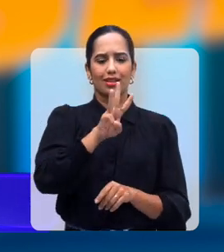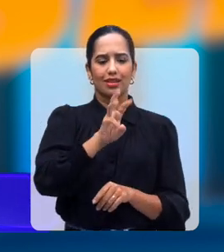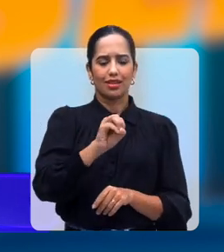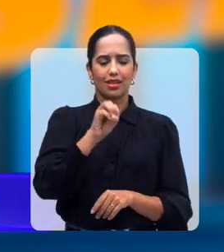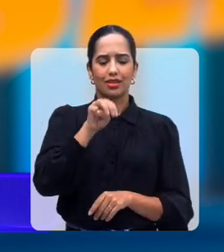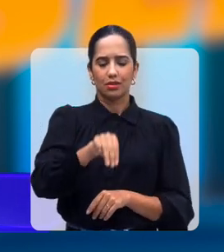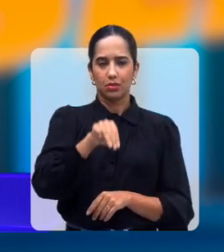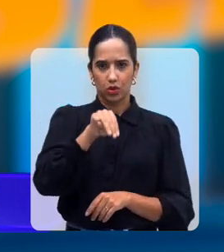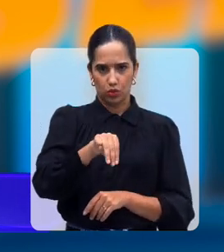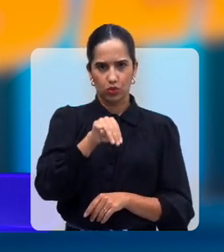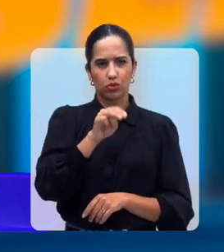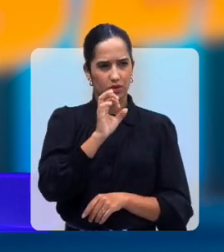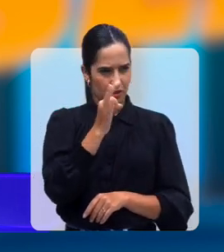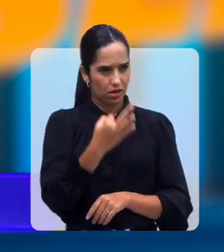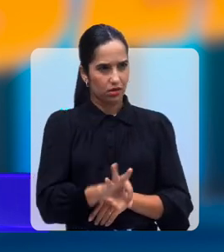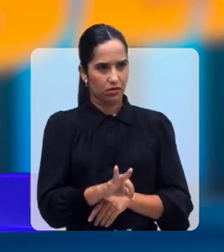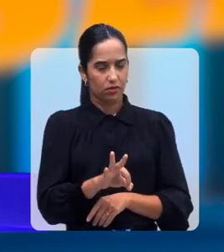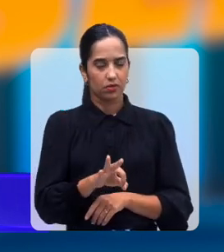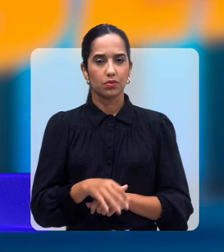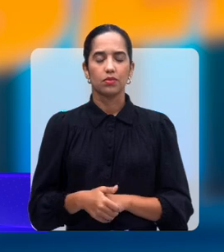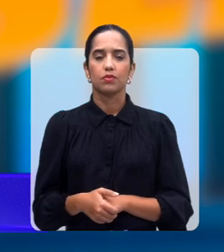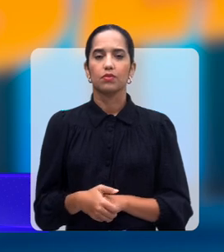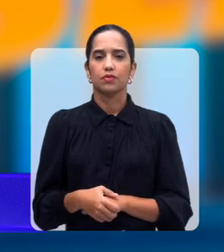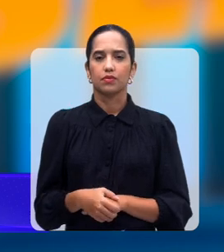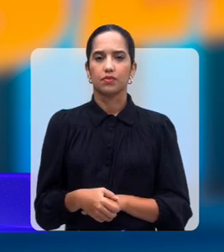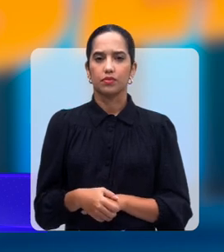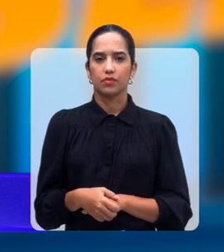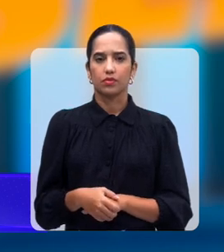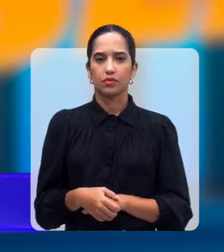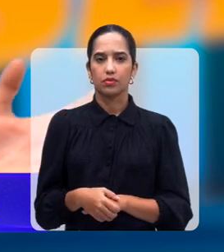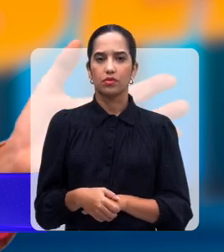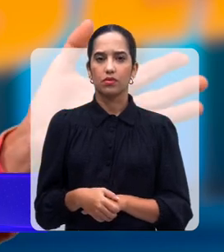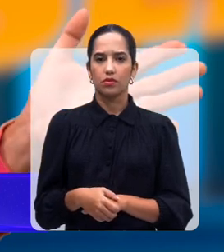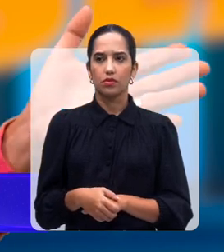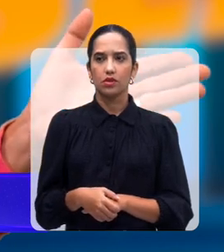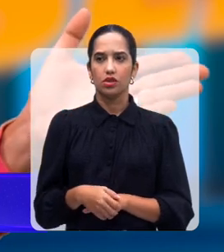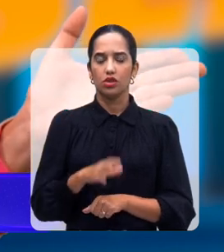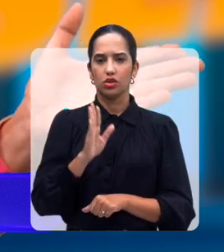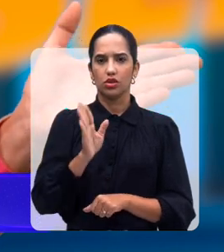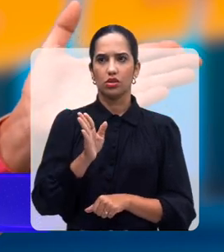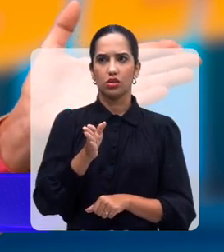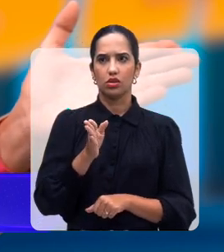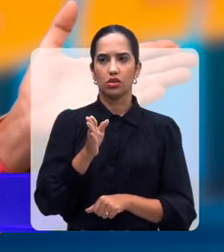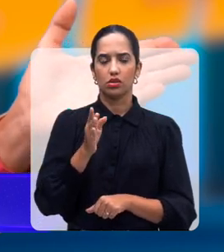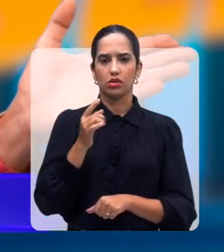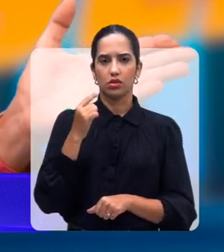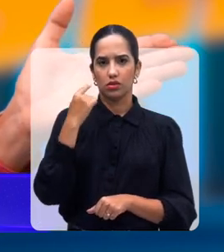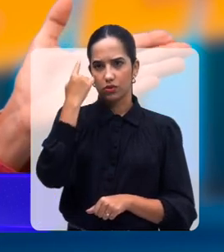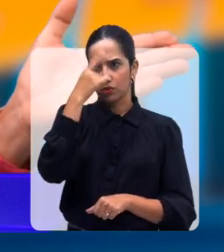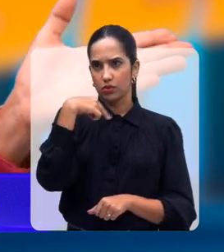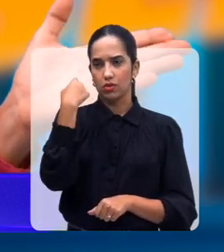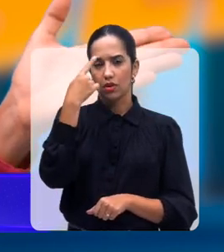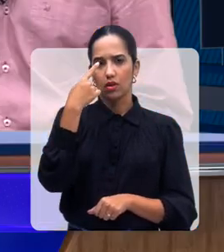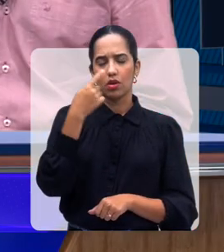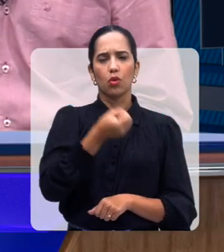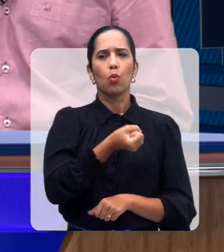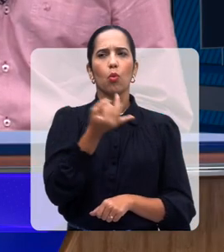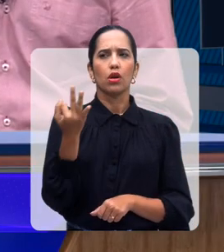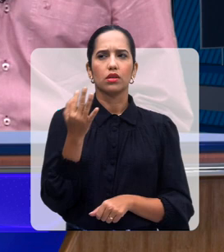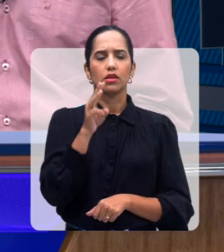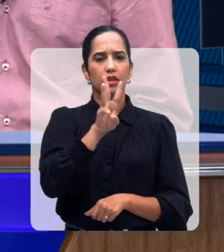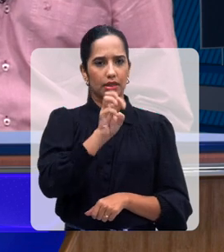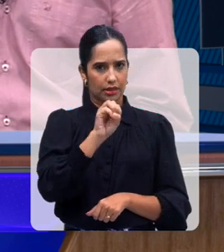30 minutos, né, de meia hora, não é isso? Aliás, está com uma hora, né, Chico? O tempo de